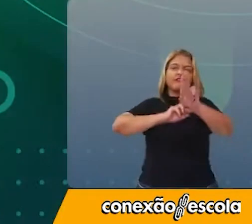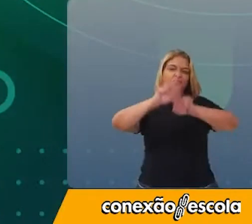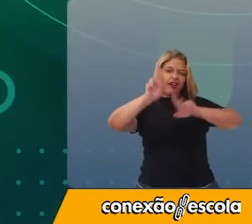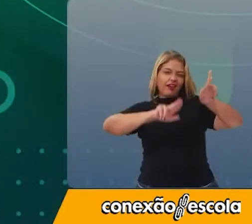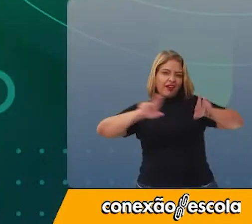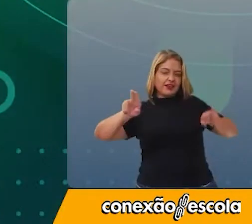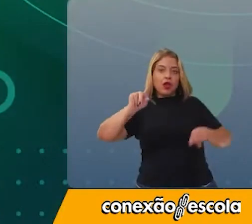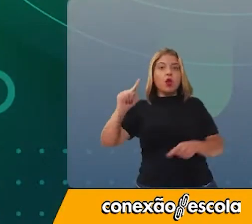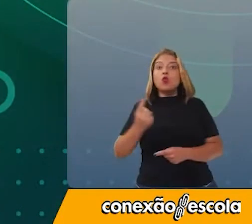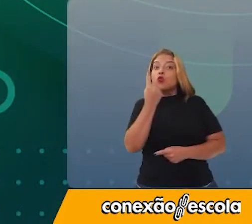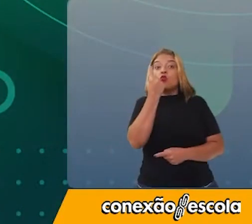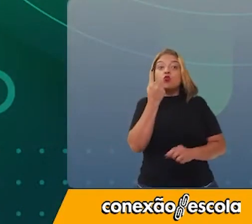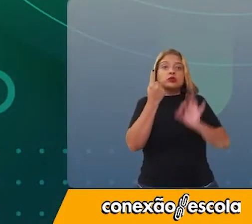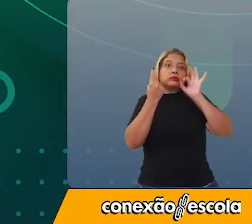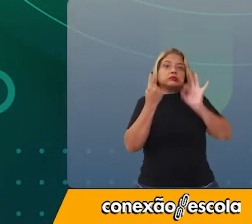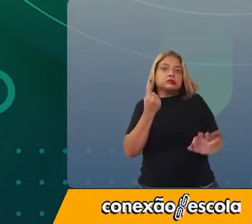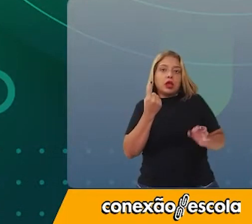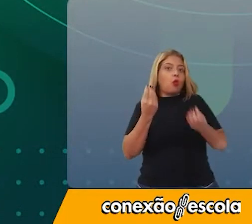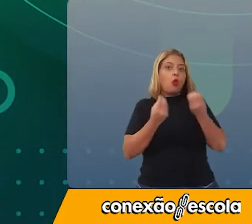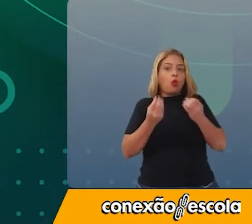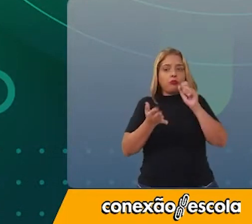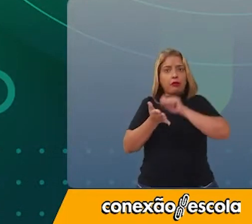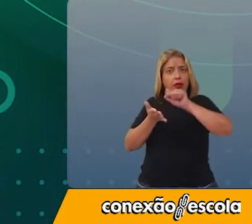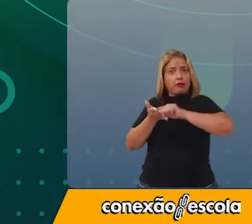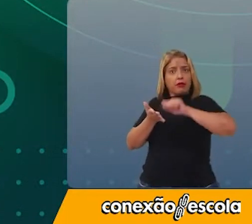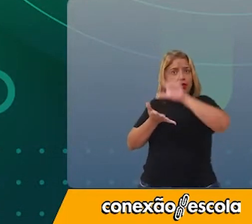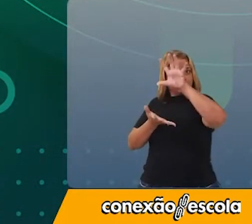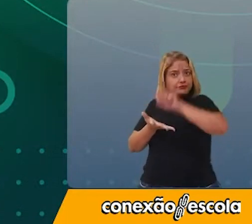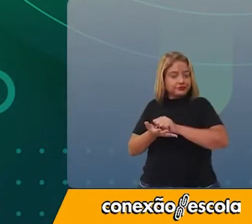uma única forma para fazer anotações.